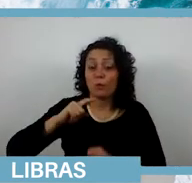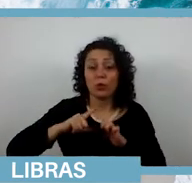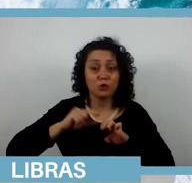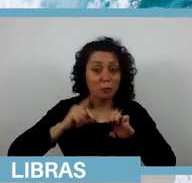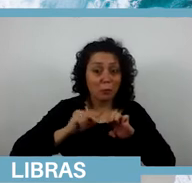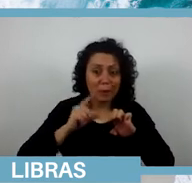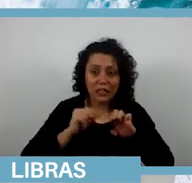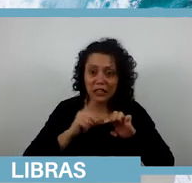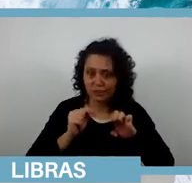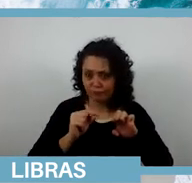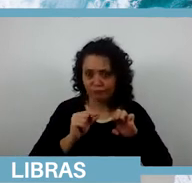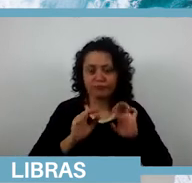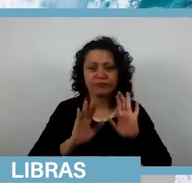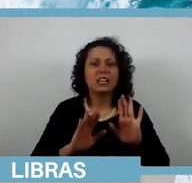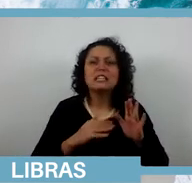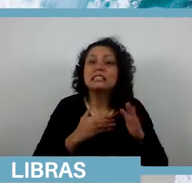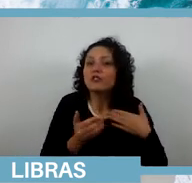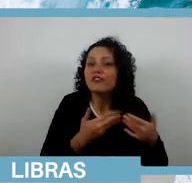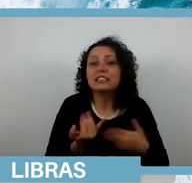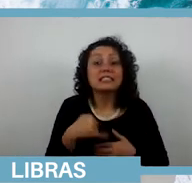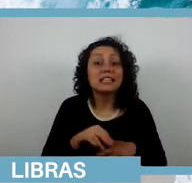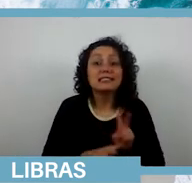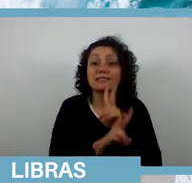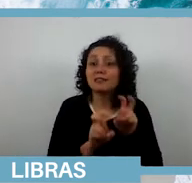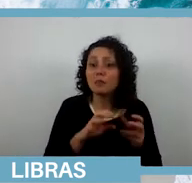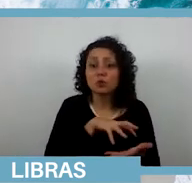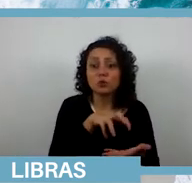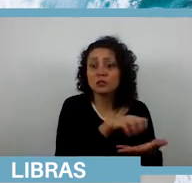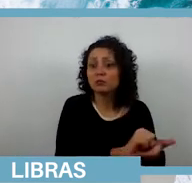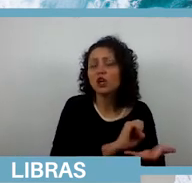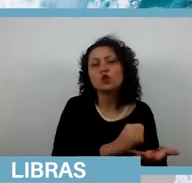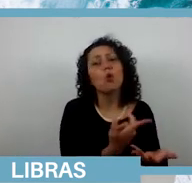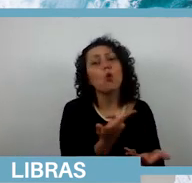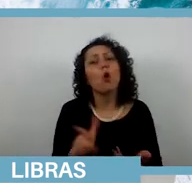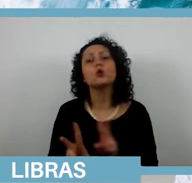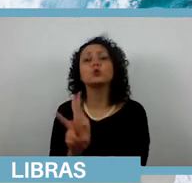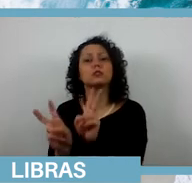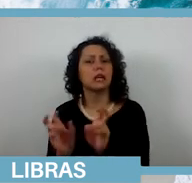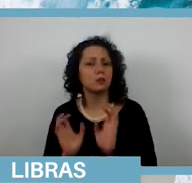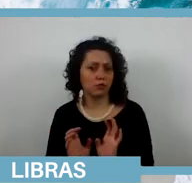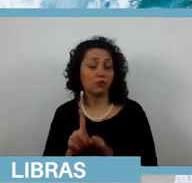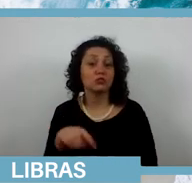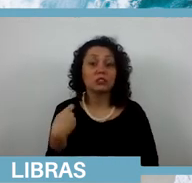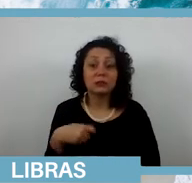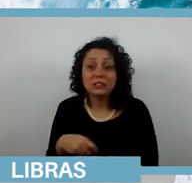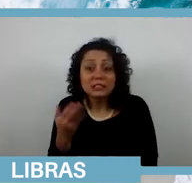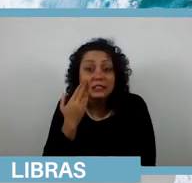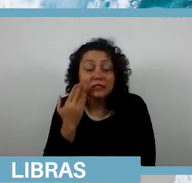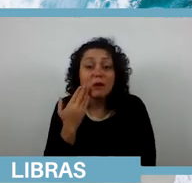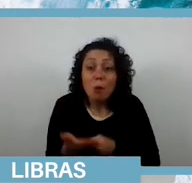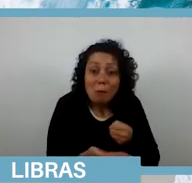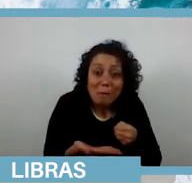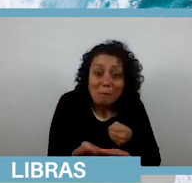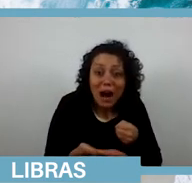ser com sustentabilidade ou não, você tem que ter um feijão com arroz ali